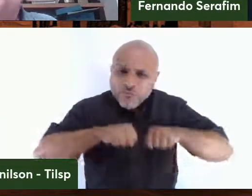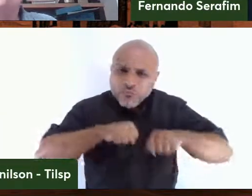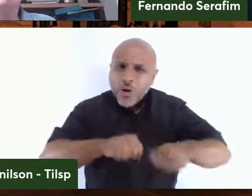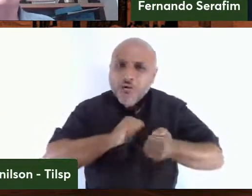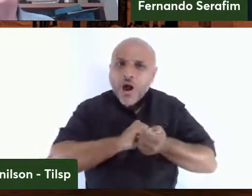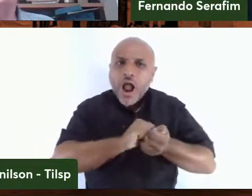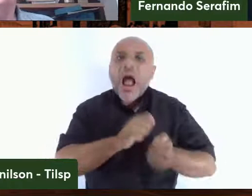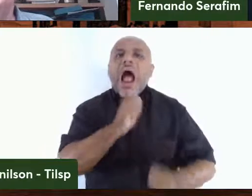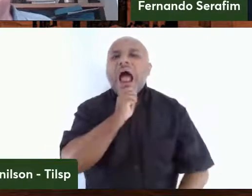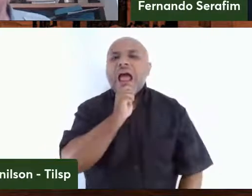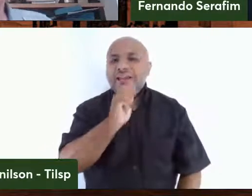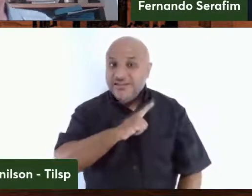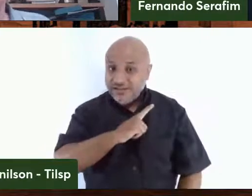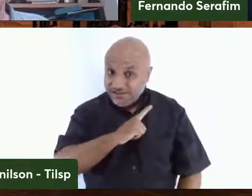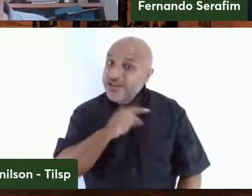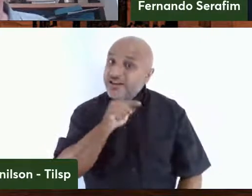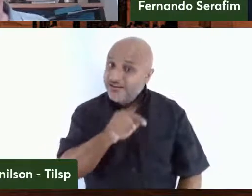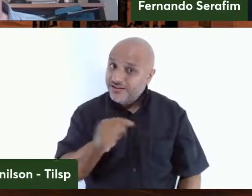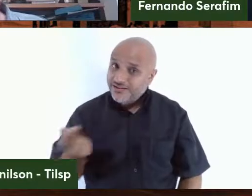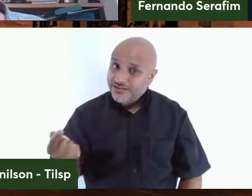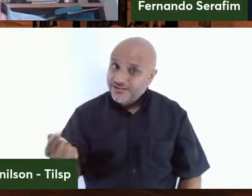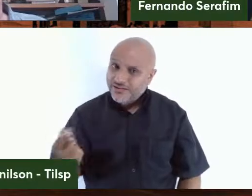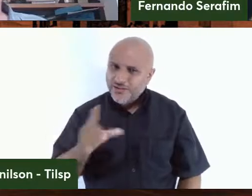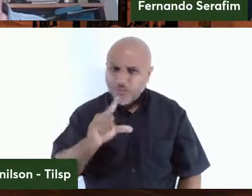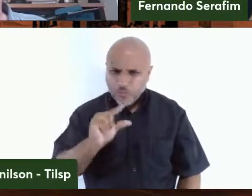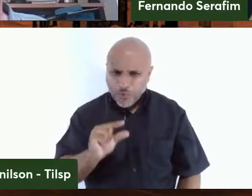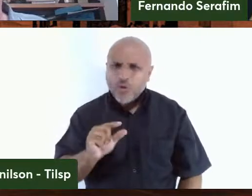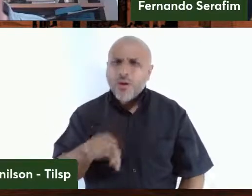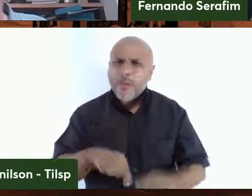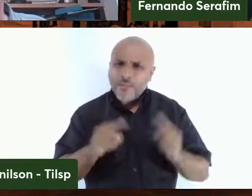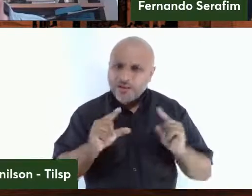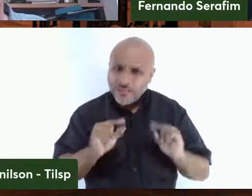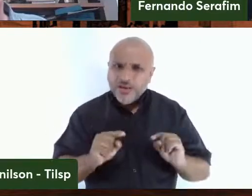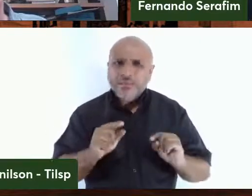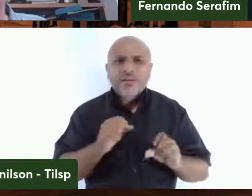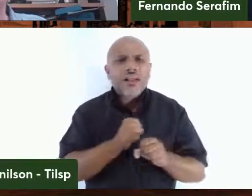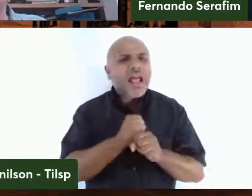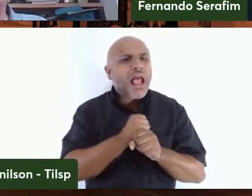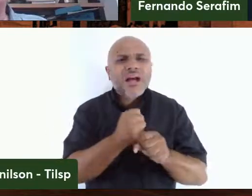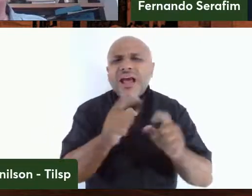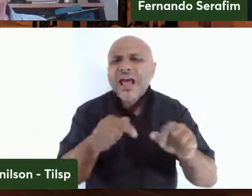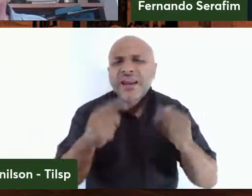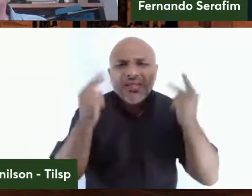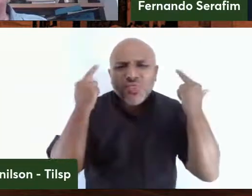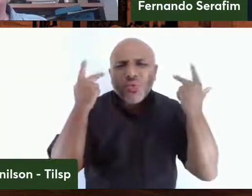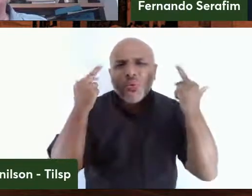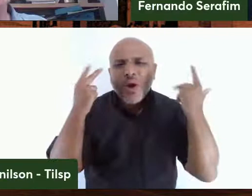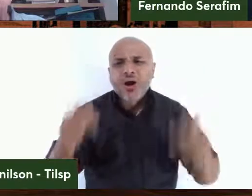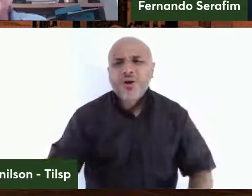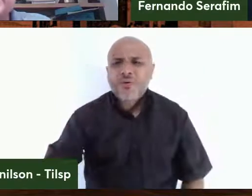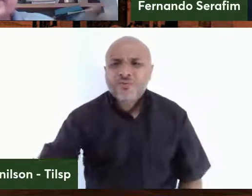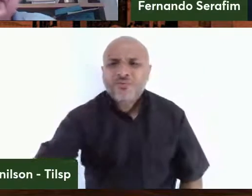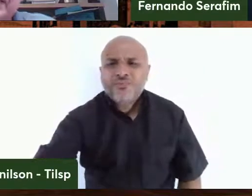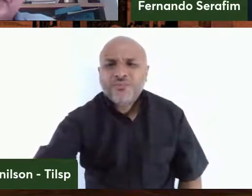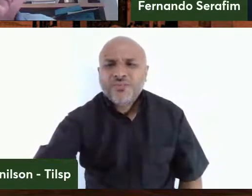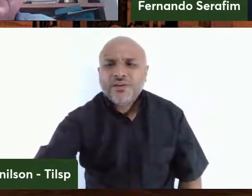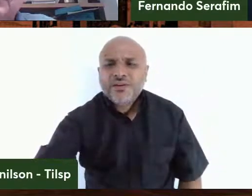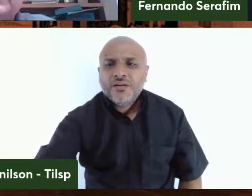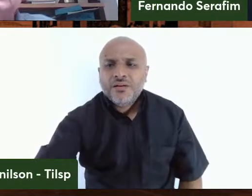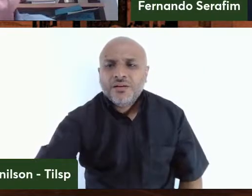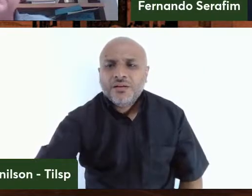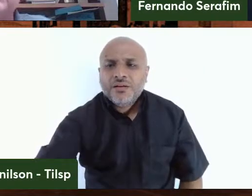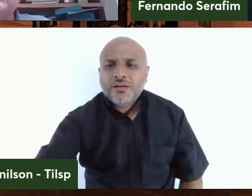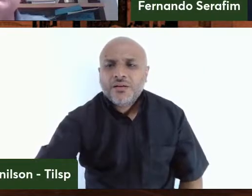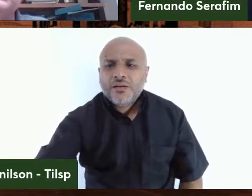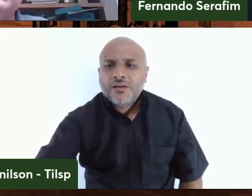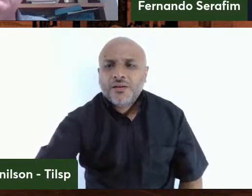Ainda existe isso. Menos, mas existe. Mas naquela época era comum, né? Então, eu conheci todo